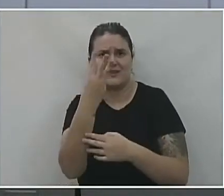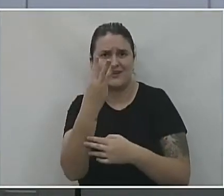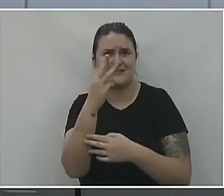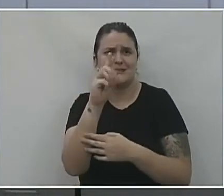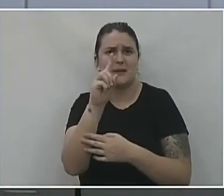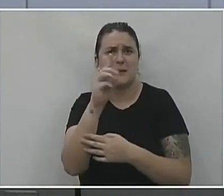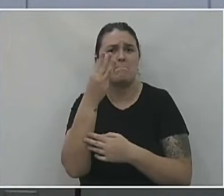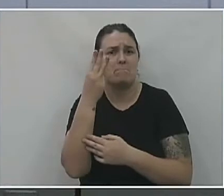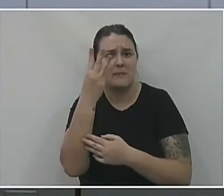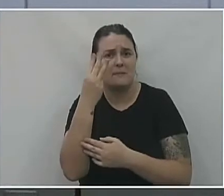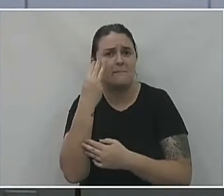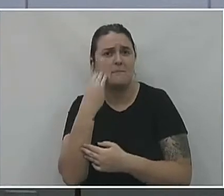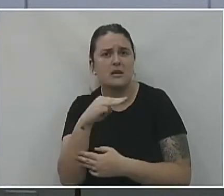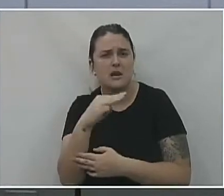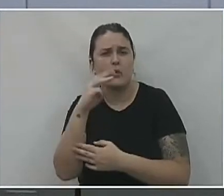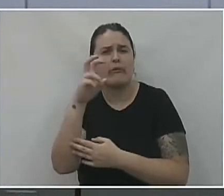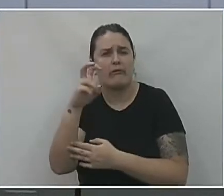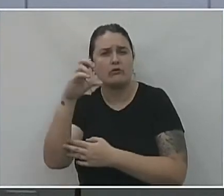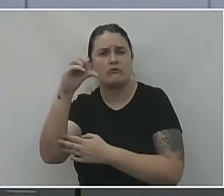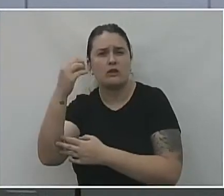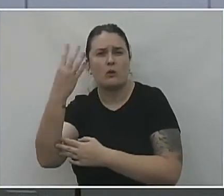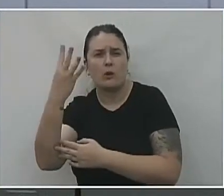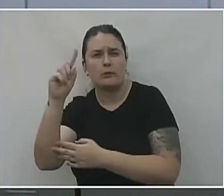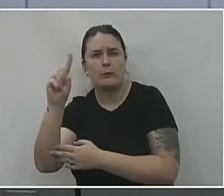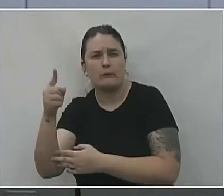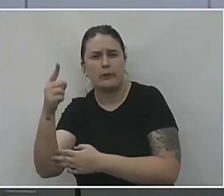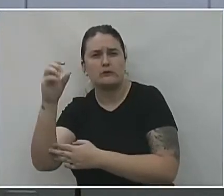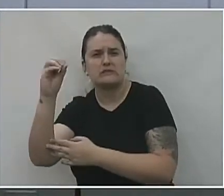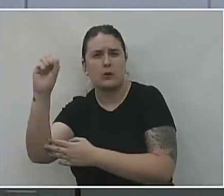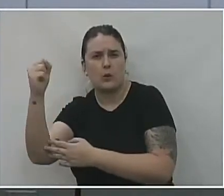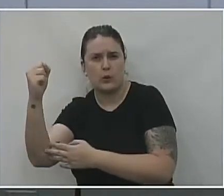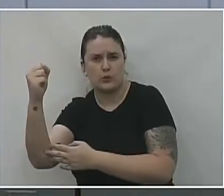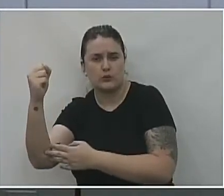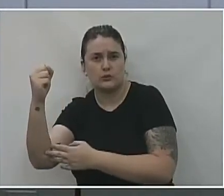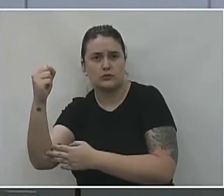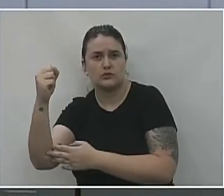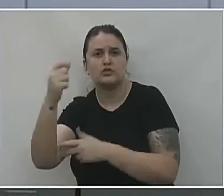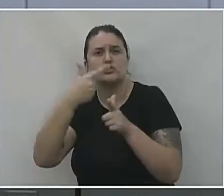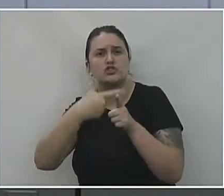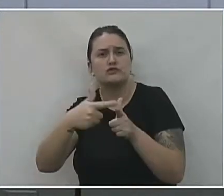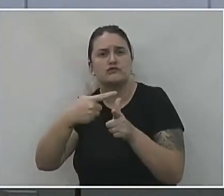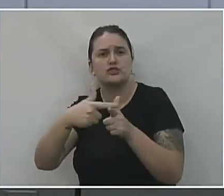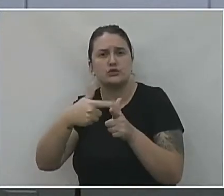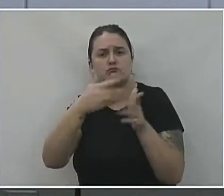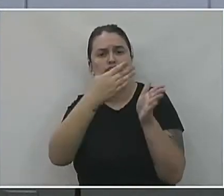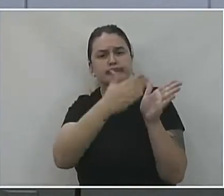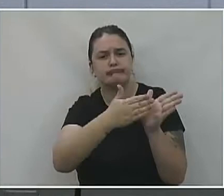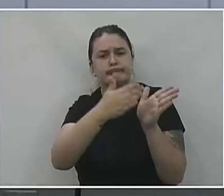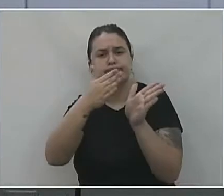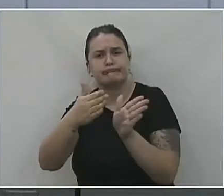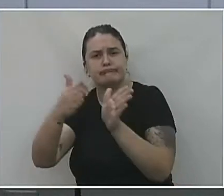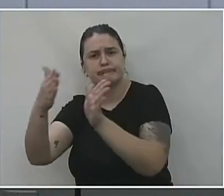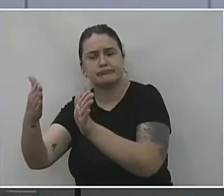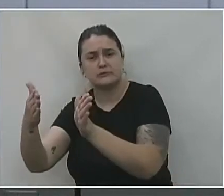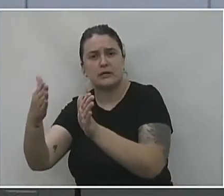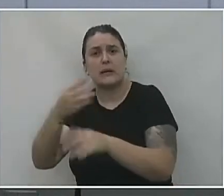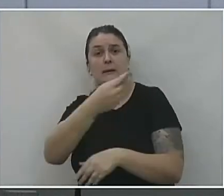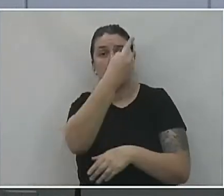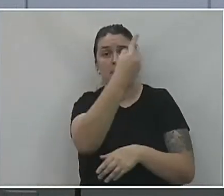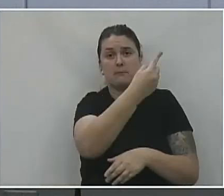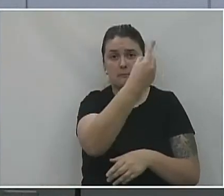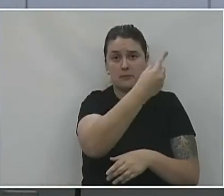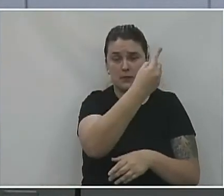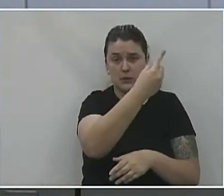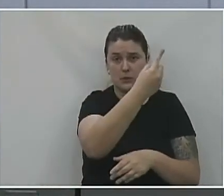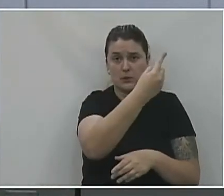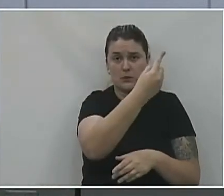.594.744,08, foi dividido em três blocos para a saúde. Que um foi o auxílio